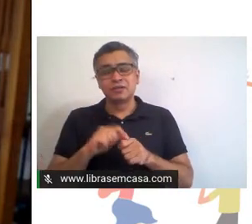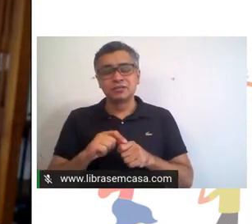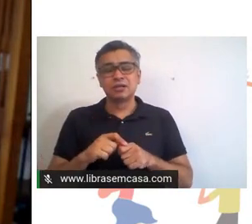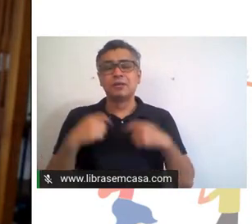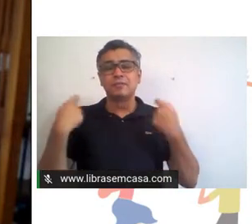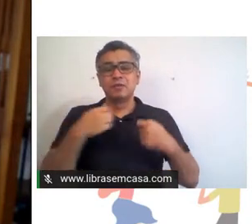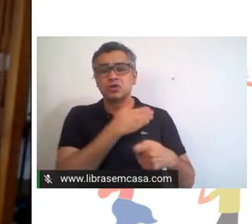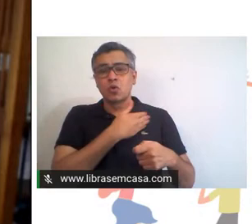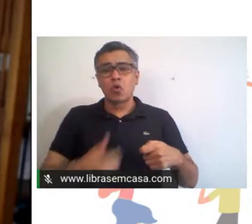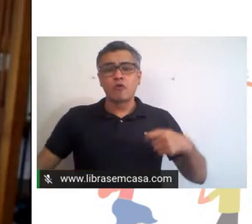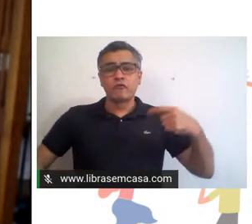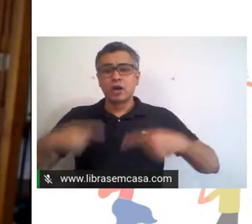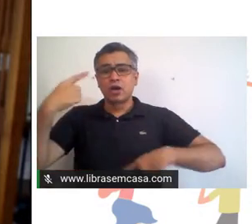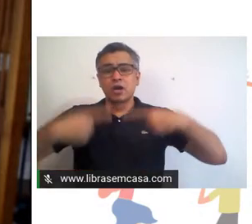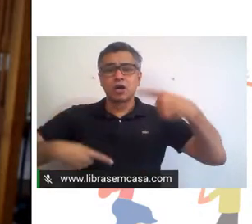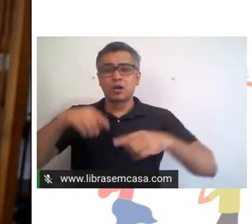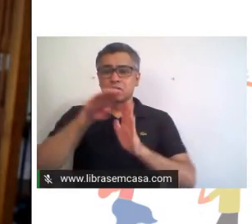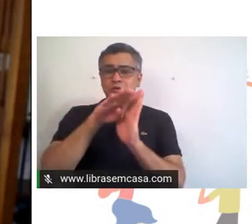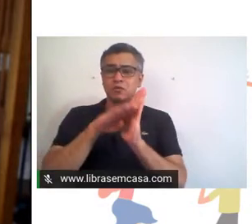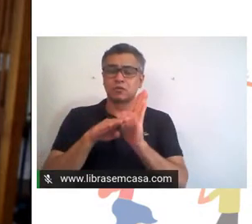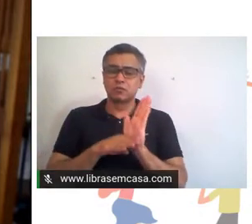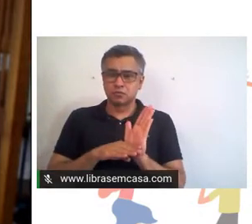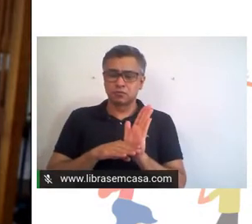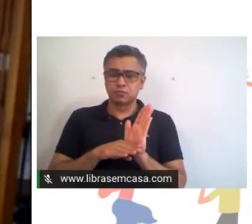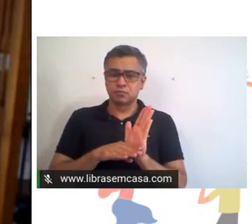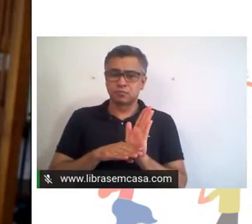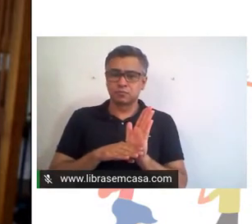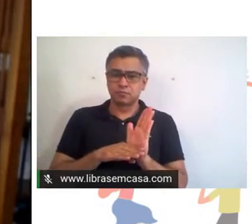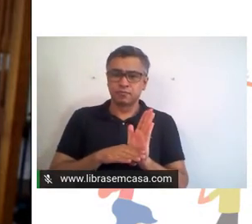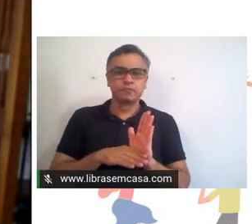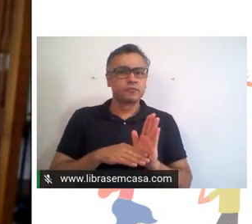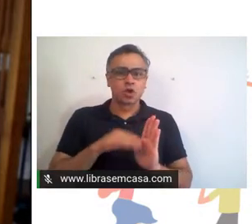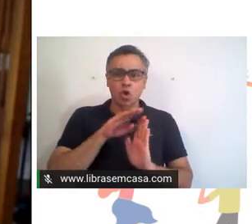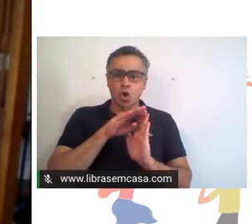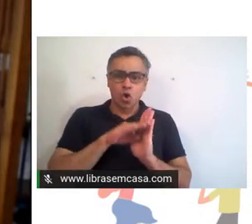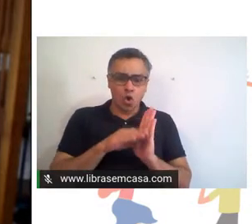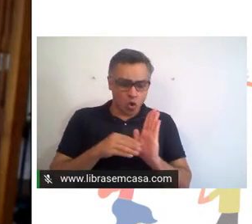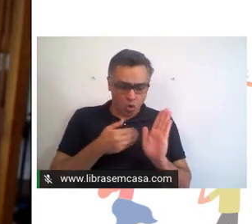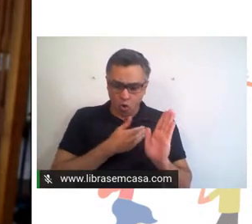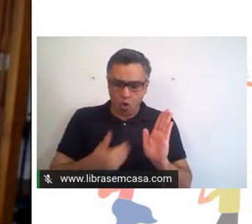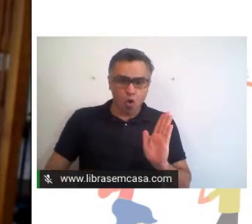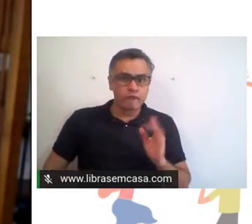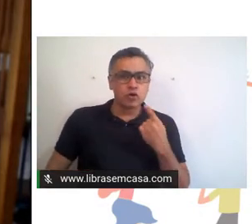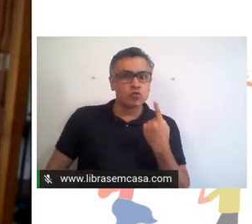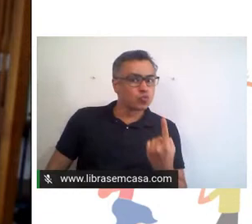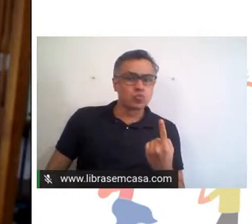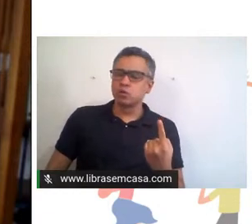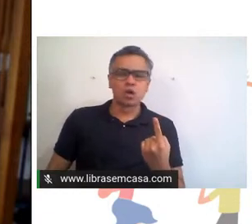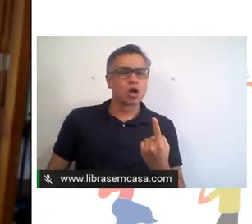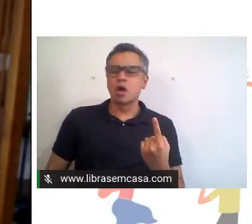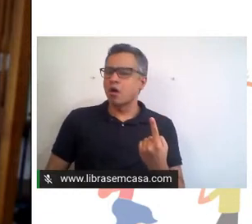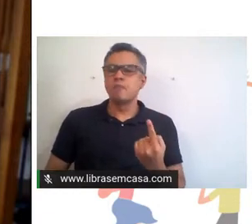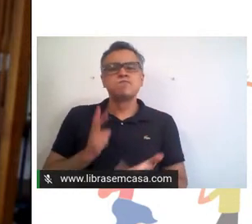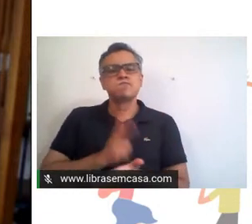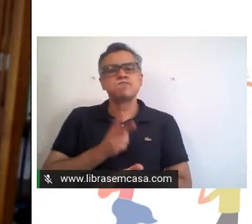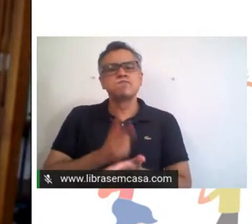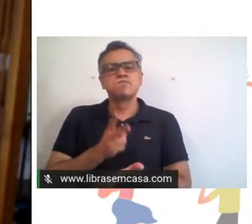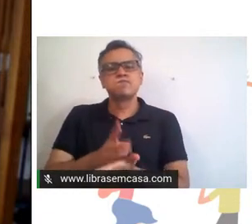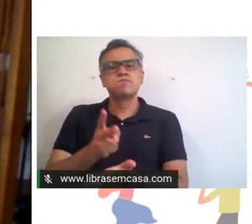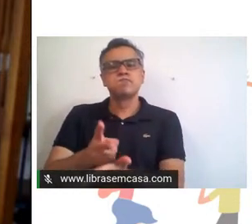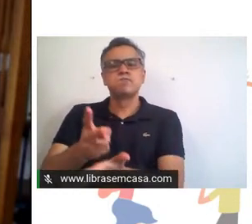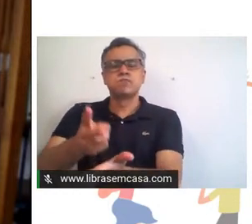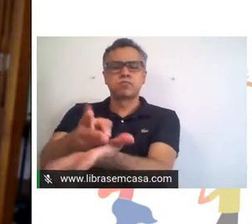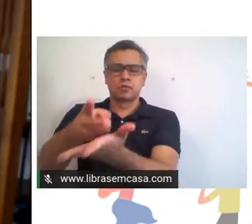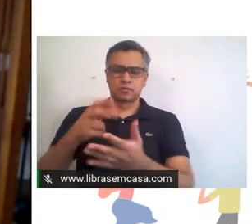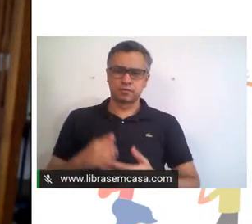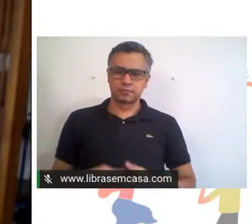políticas públicas de Estado ao longo de vários governos, né? E terceiro, tivemos co-benefícios do ponto